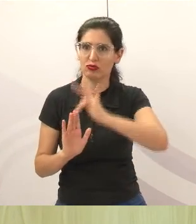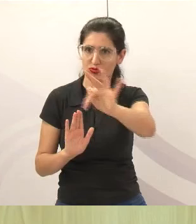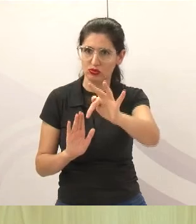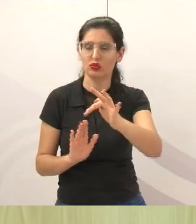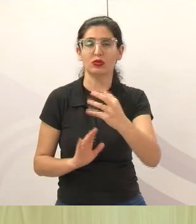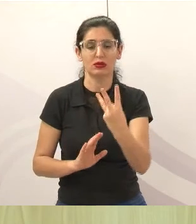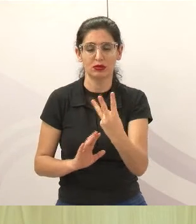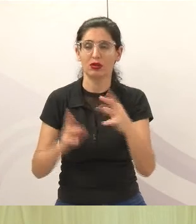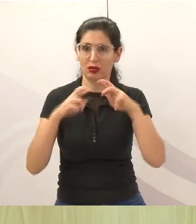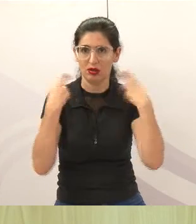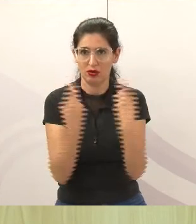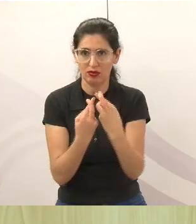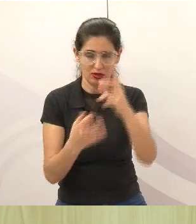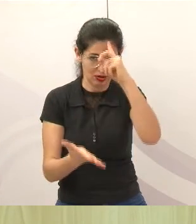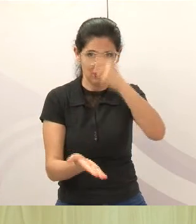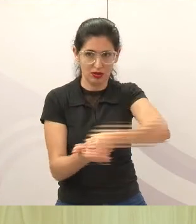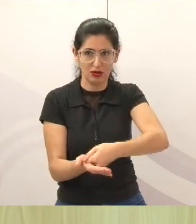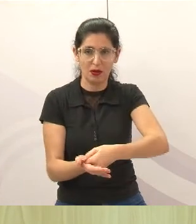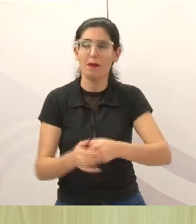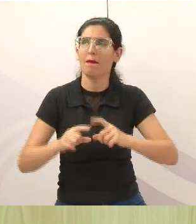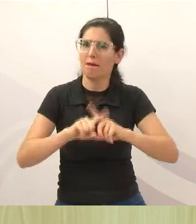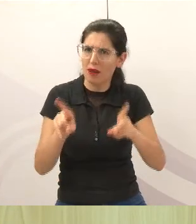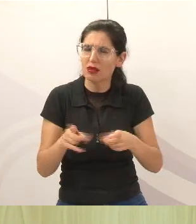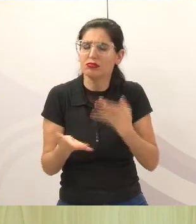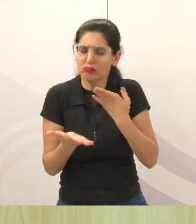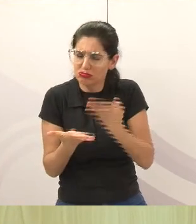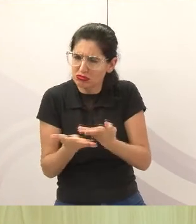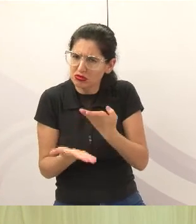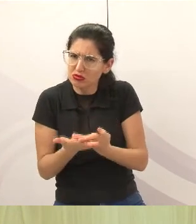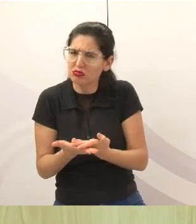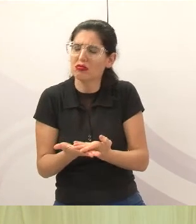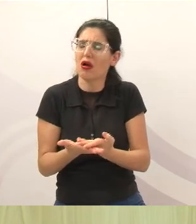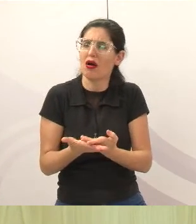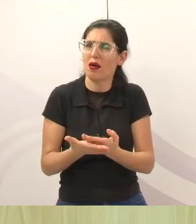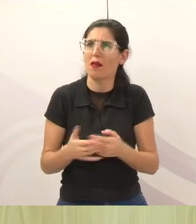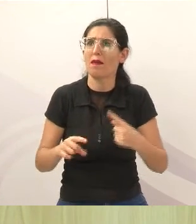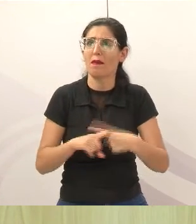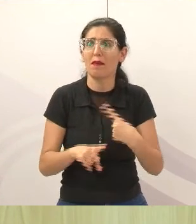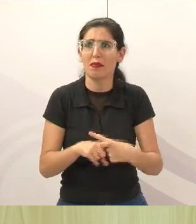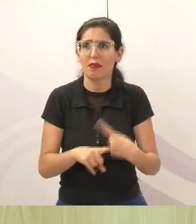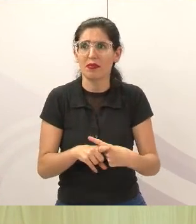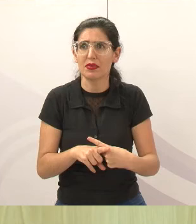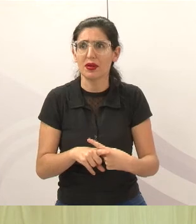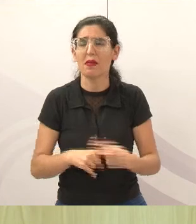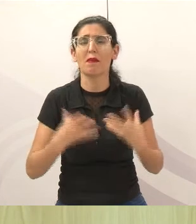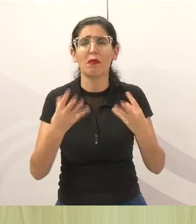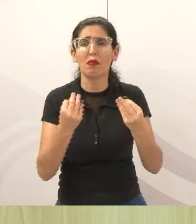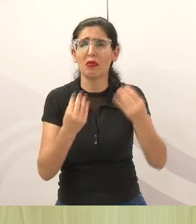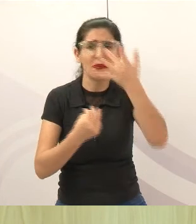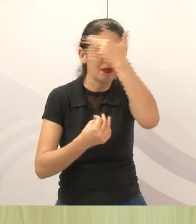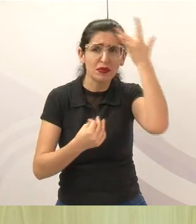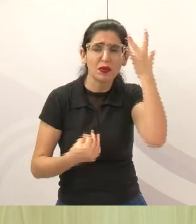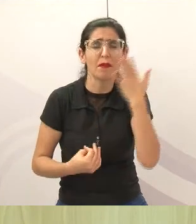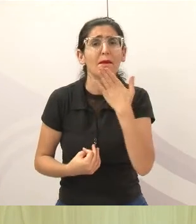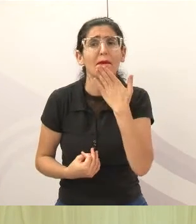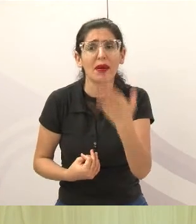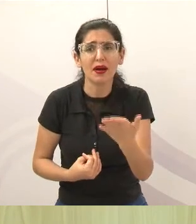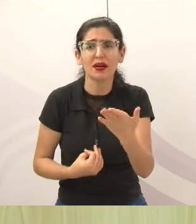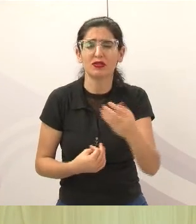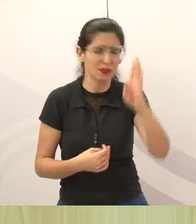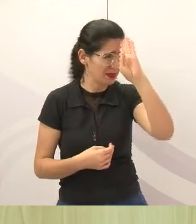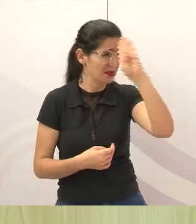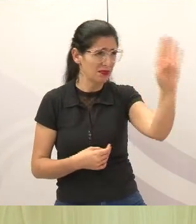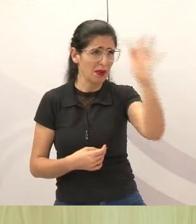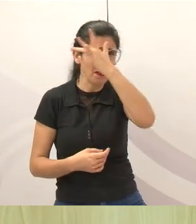vamos nos reunir para verificar isso, porque o clamor que nós temos recebido, principalmente de quem trabalha